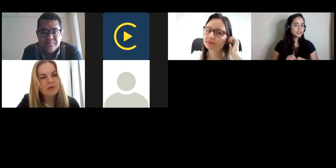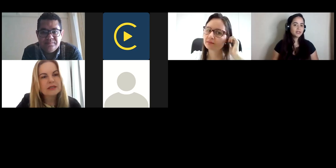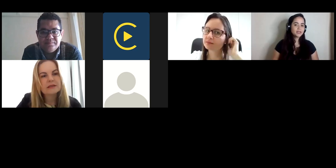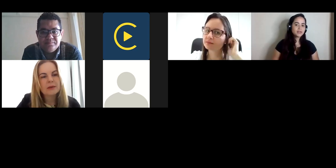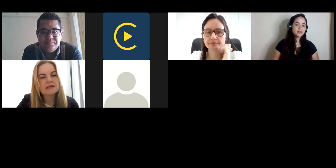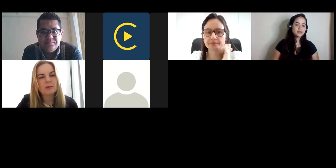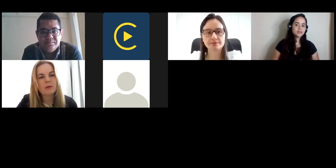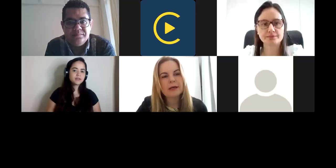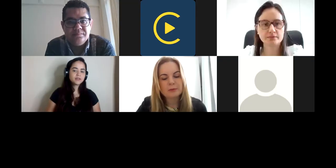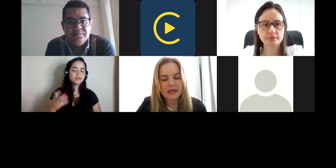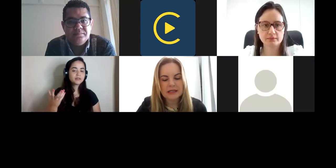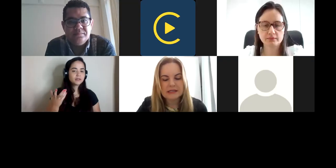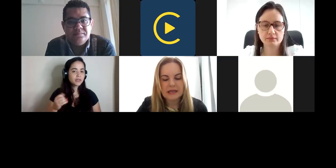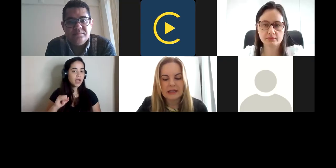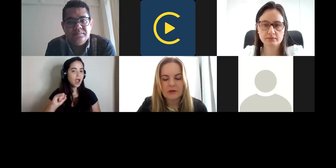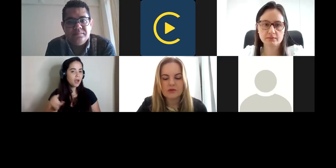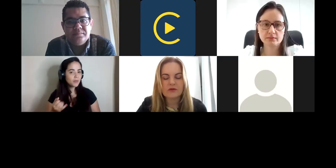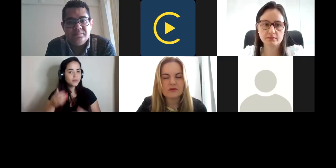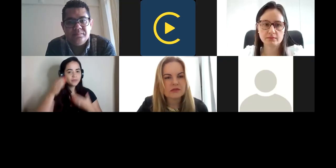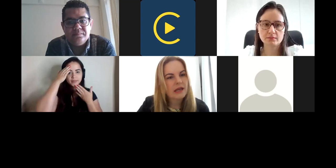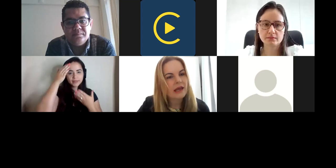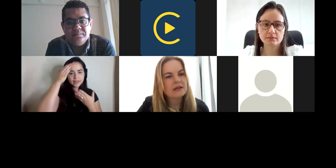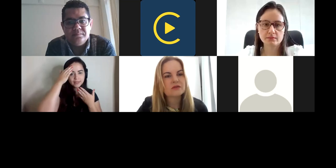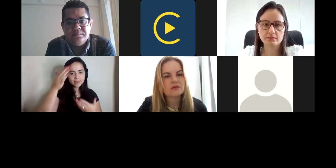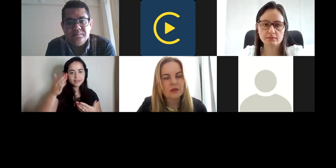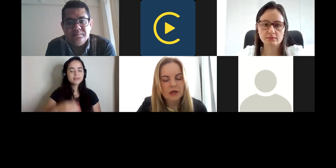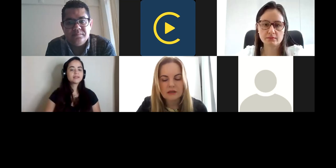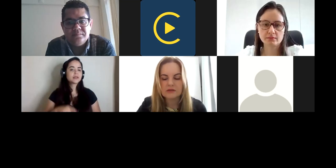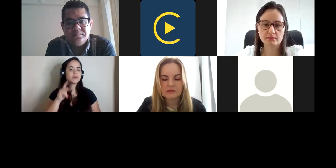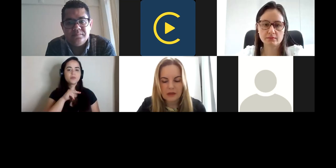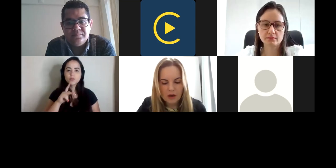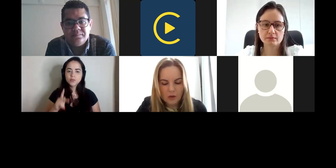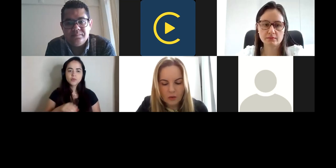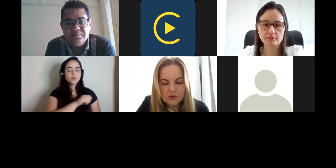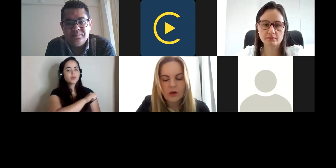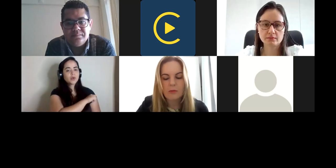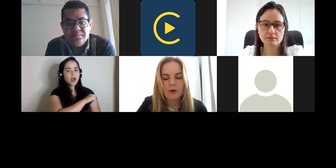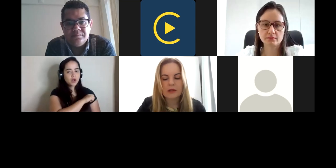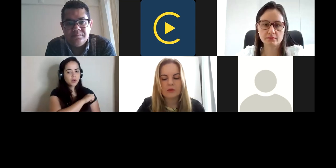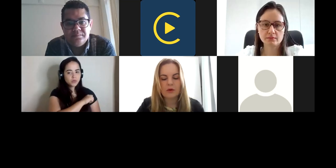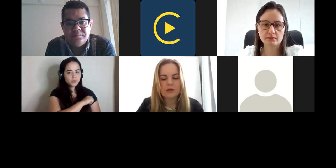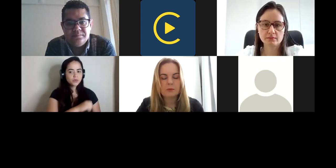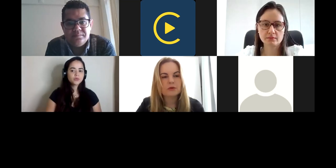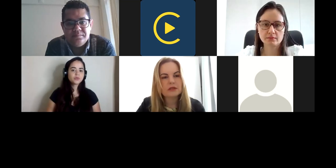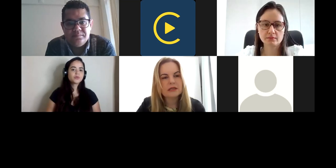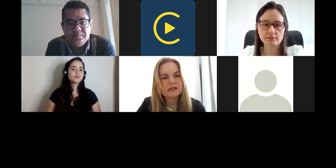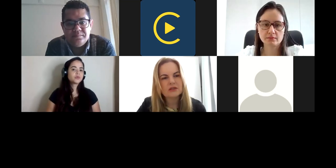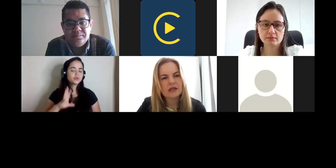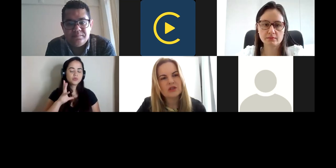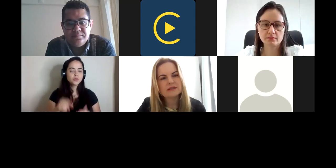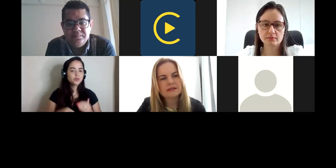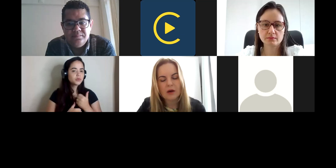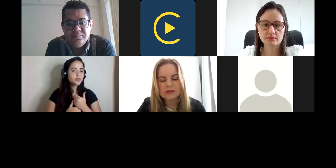de aproveitar também esse momento para agradecer aqui os nossos docentes, estudantes, os colaboradores, por toda